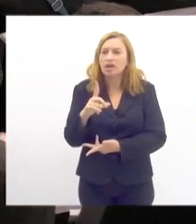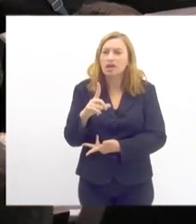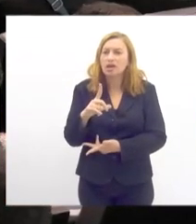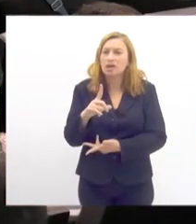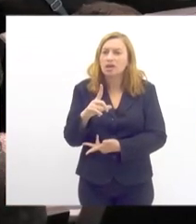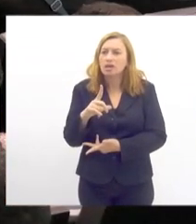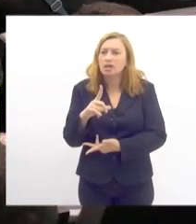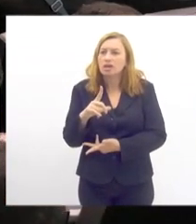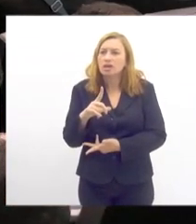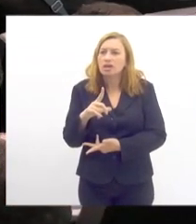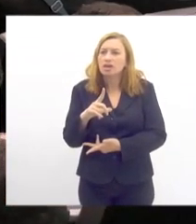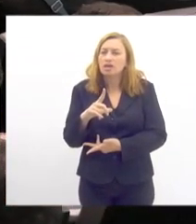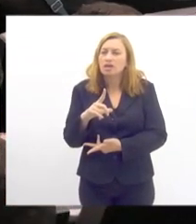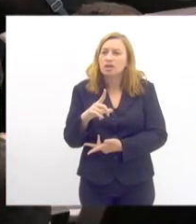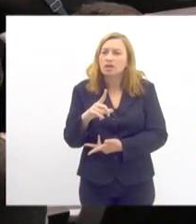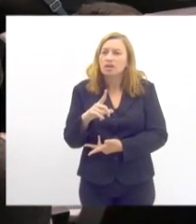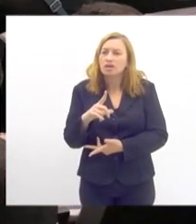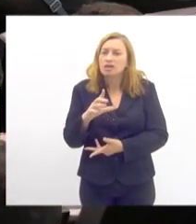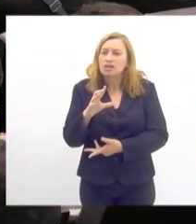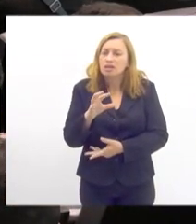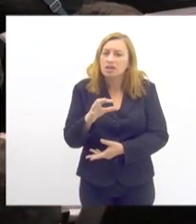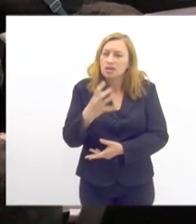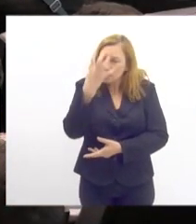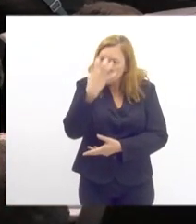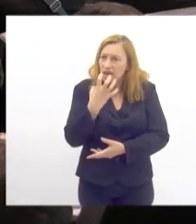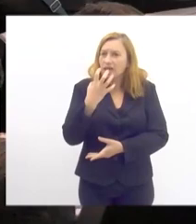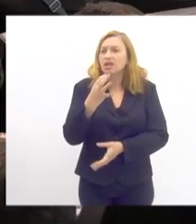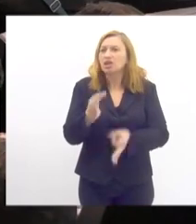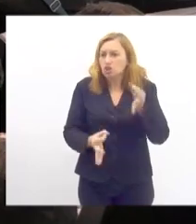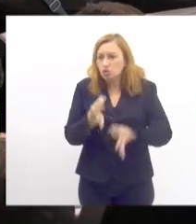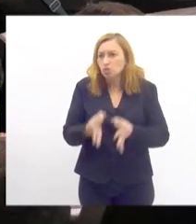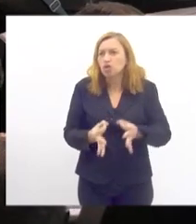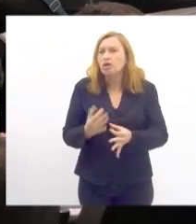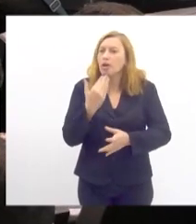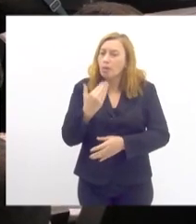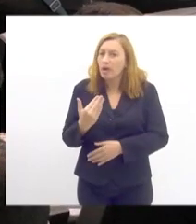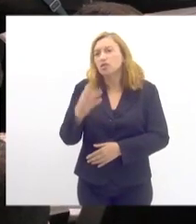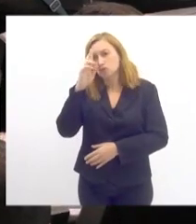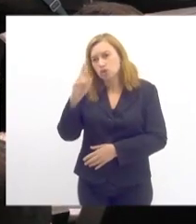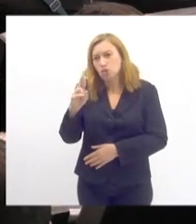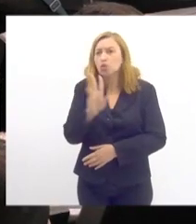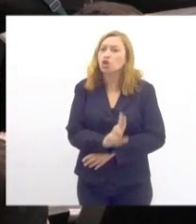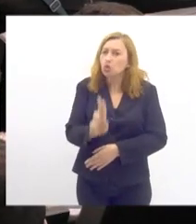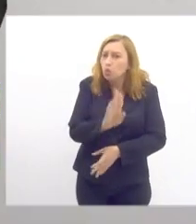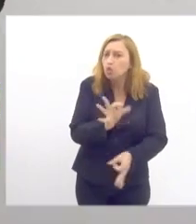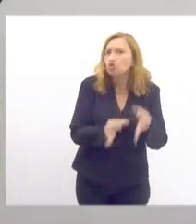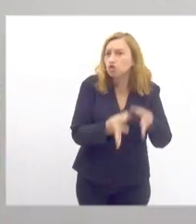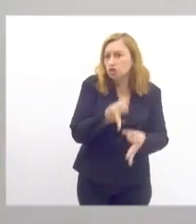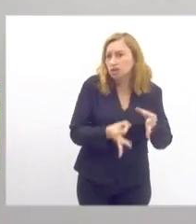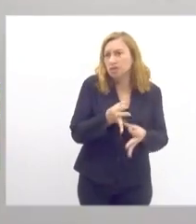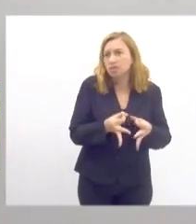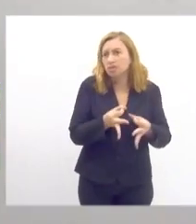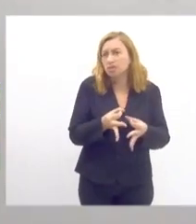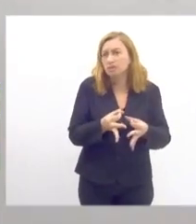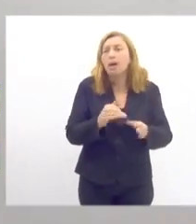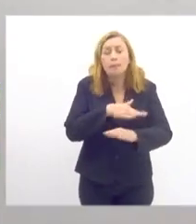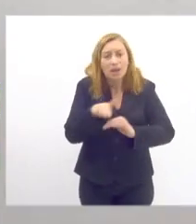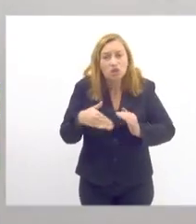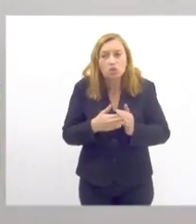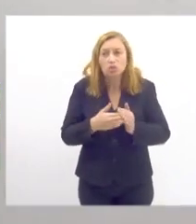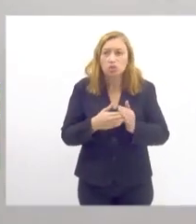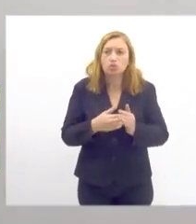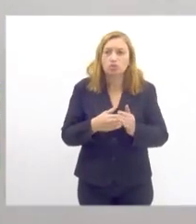ênfase na palavra, mas injusto, eu considero o senhor uma pessoa justa. Eu peço ao senhor que use de justiça para todos os